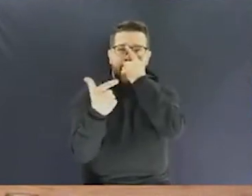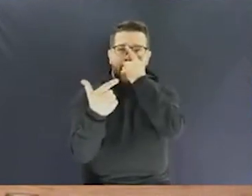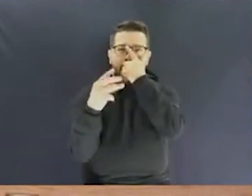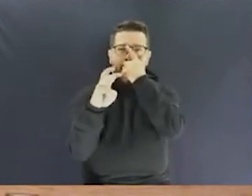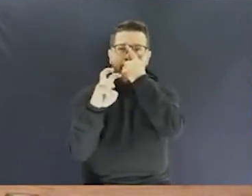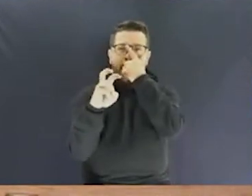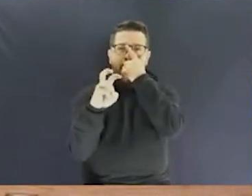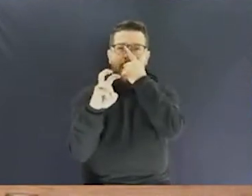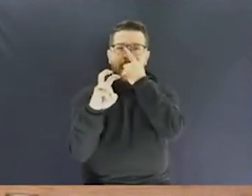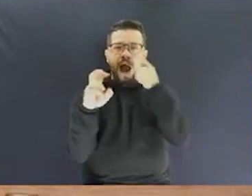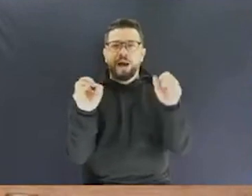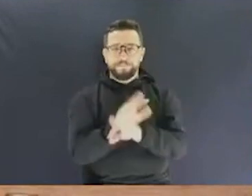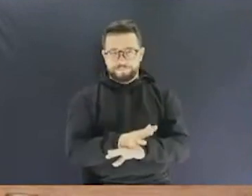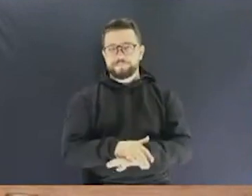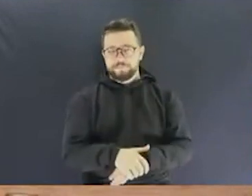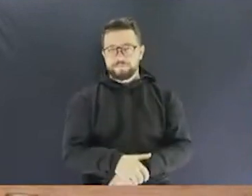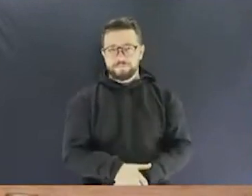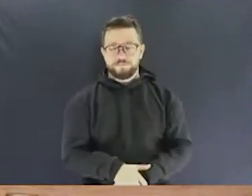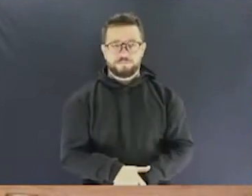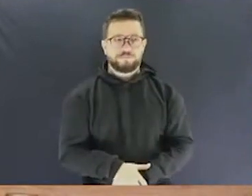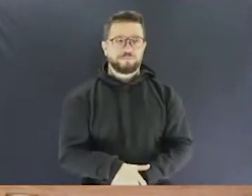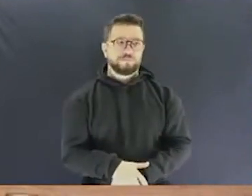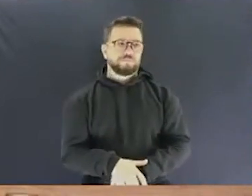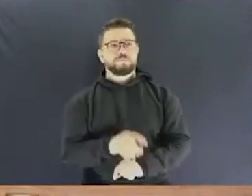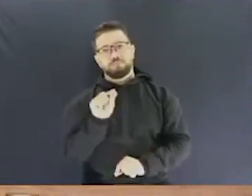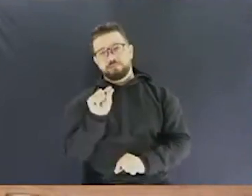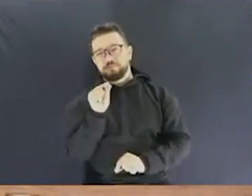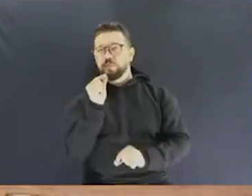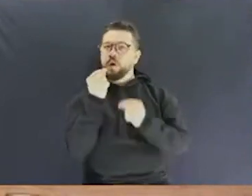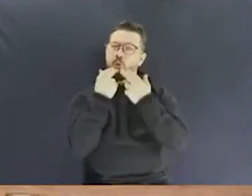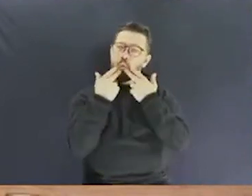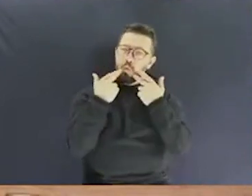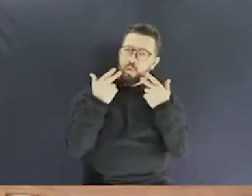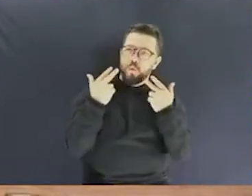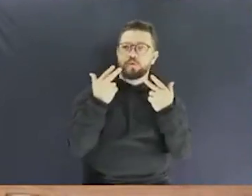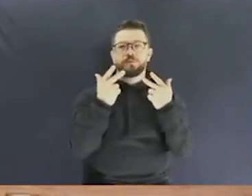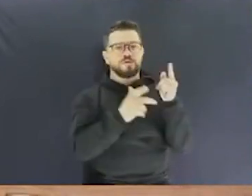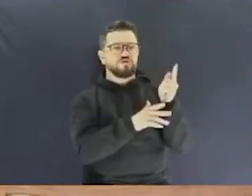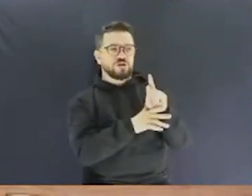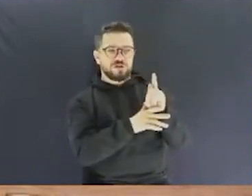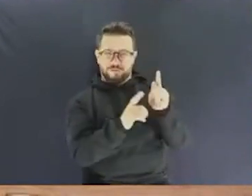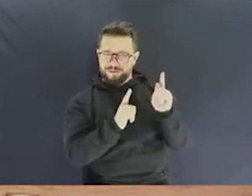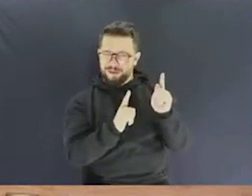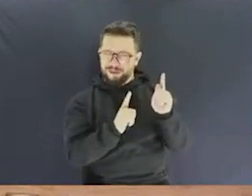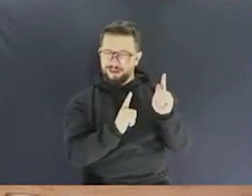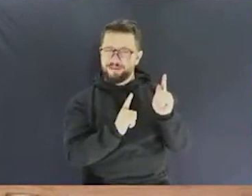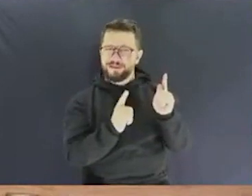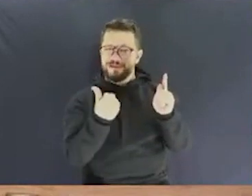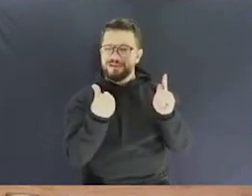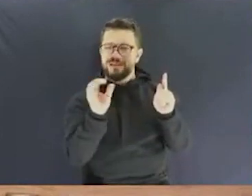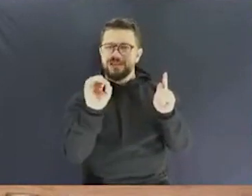uma evolução que a gente imagine assim, não, mas, putz, a gestão está acabando e ainda tem, sei lá, 60%, às